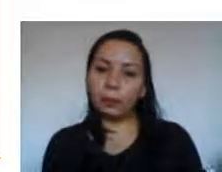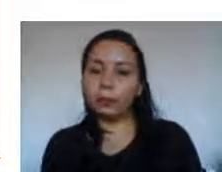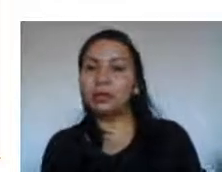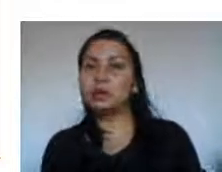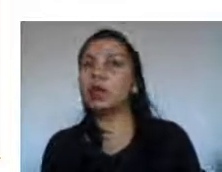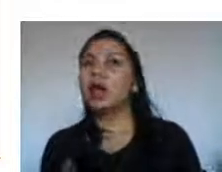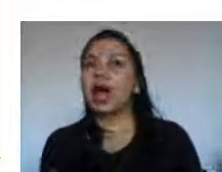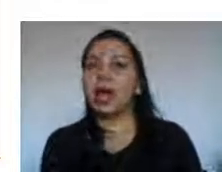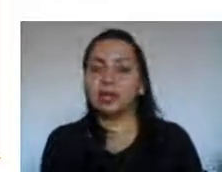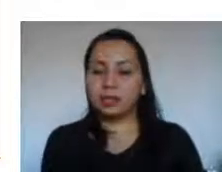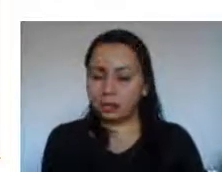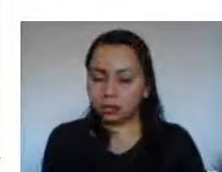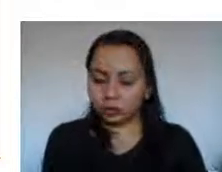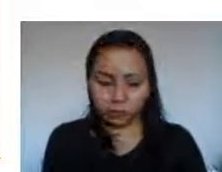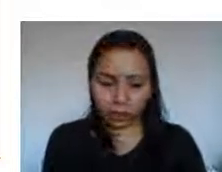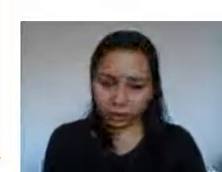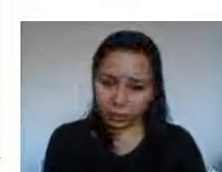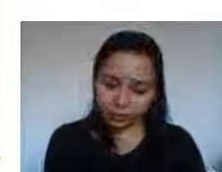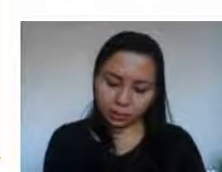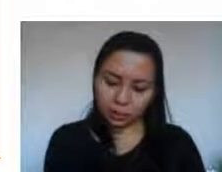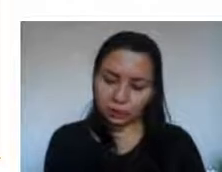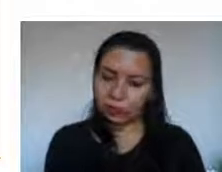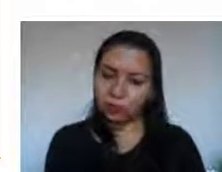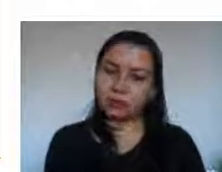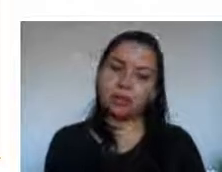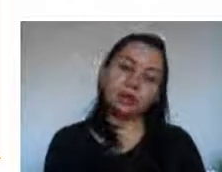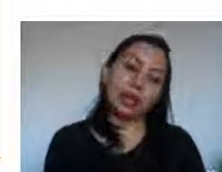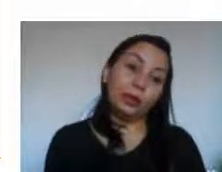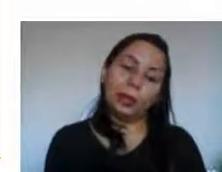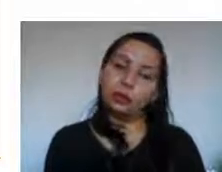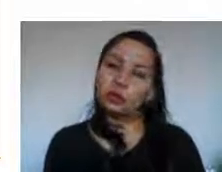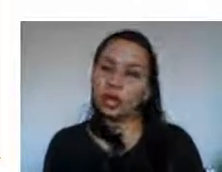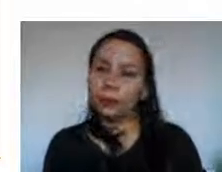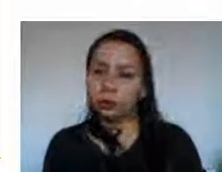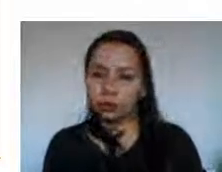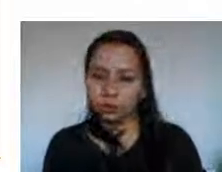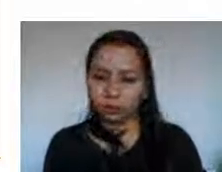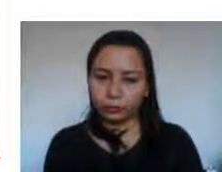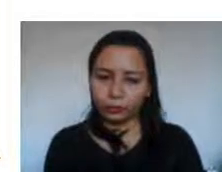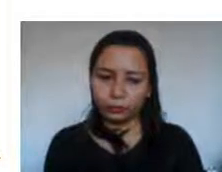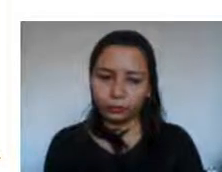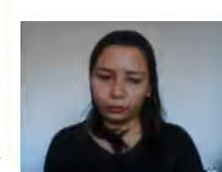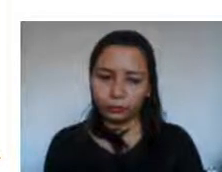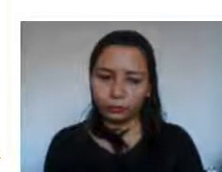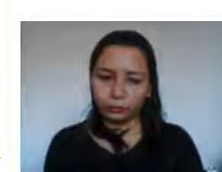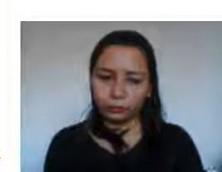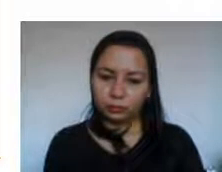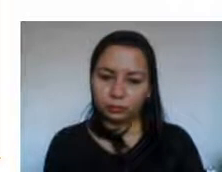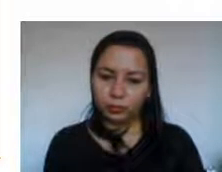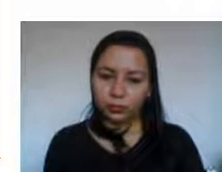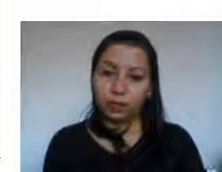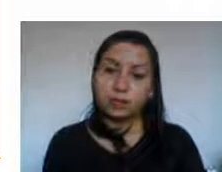que é propício a esses seres vivos estarem no período de reprodução.